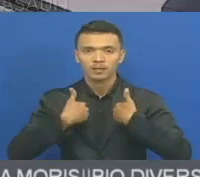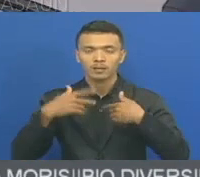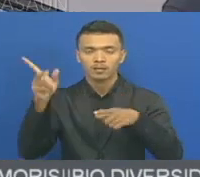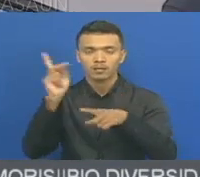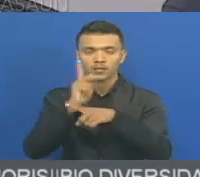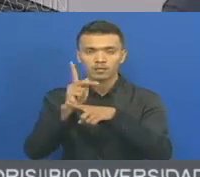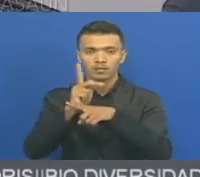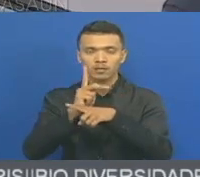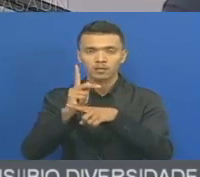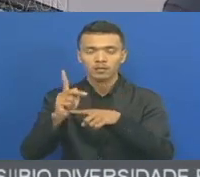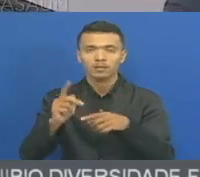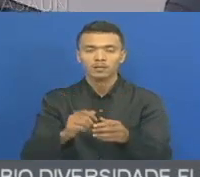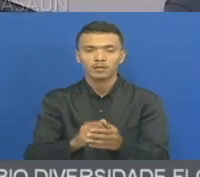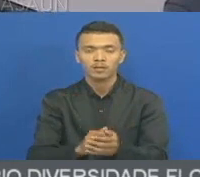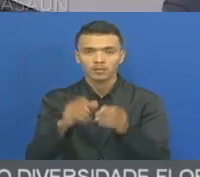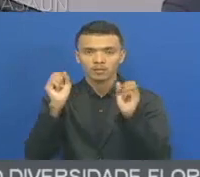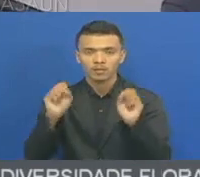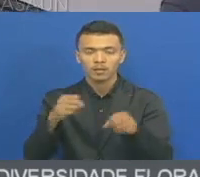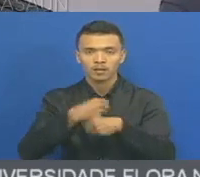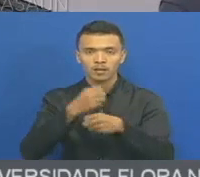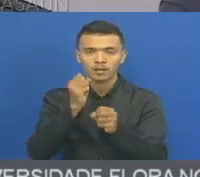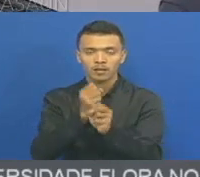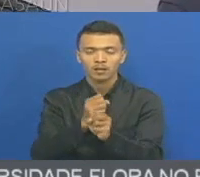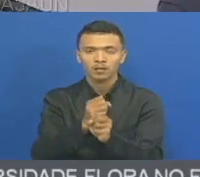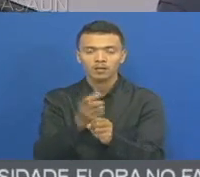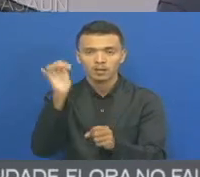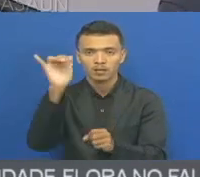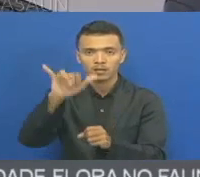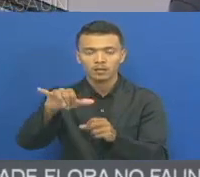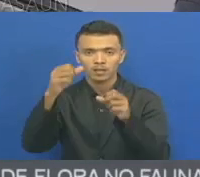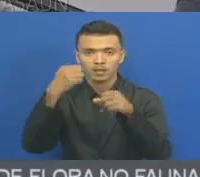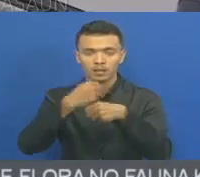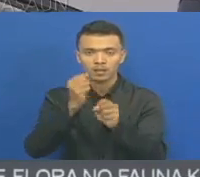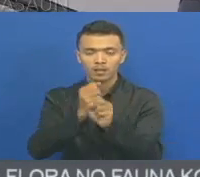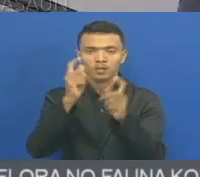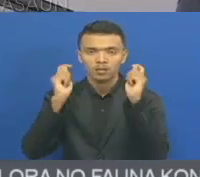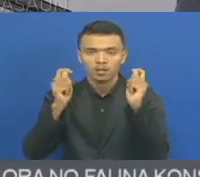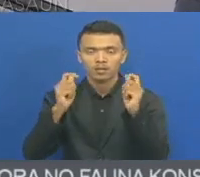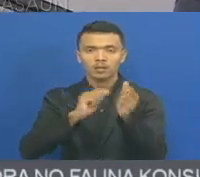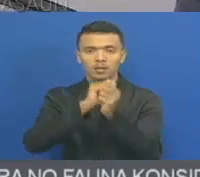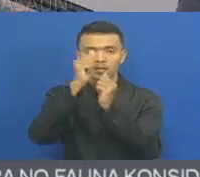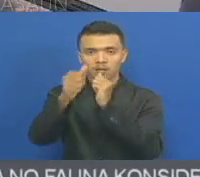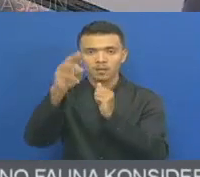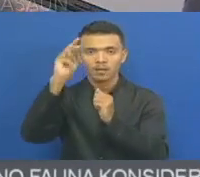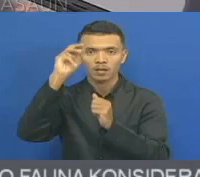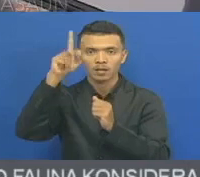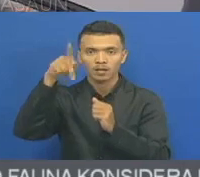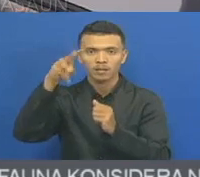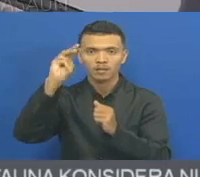comercialmente e viável para a atual exploração. Se sirve, mas tem que ser o teste, depois relata para a ANPM, como foi a